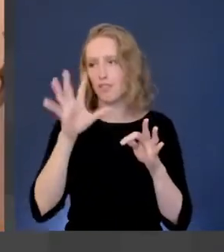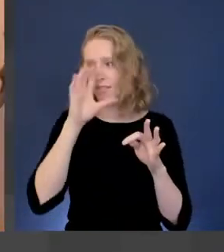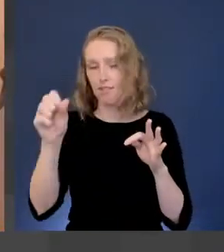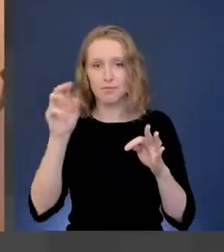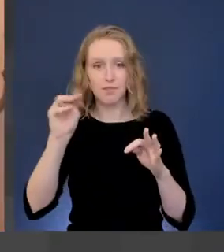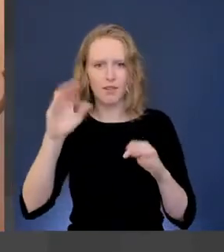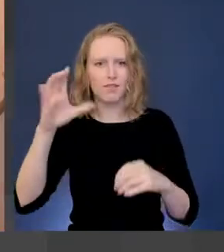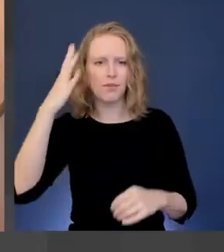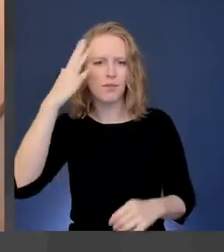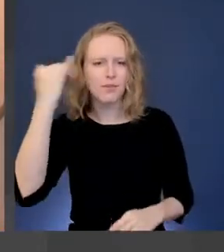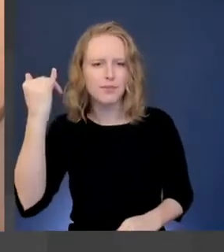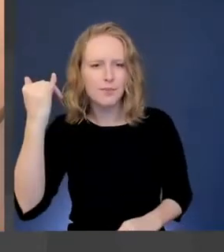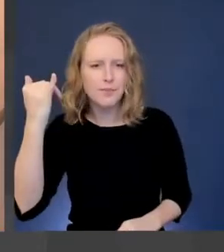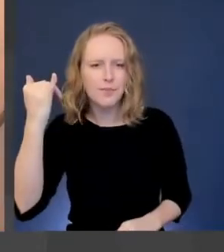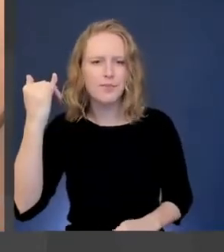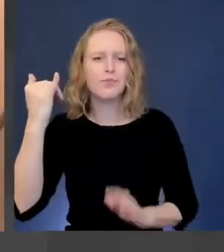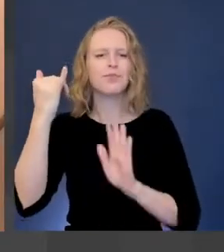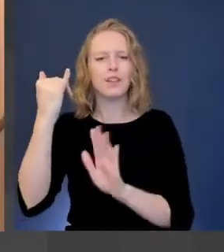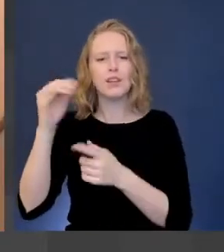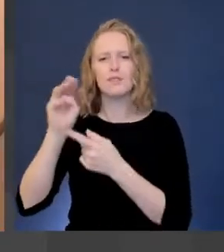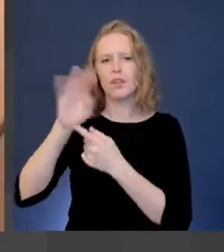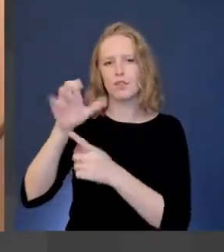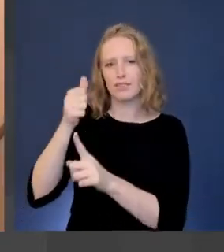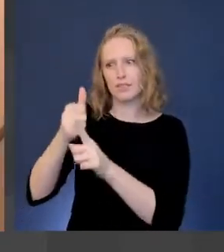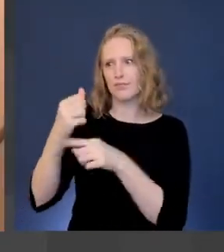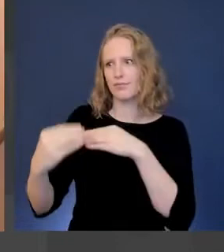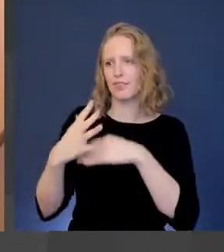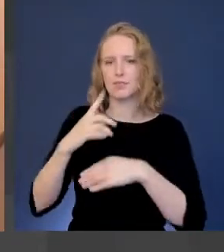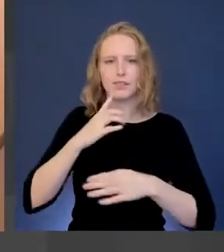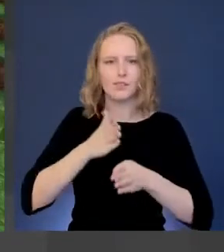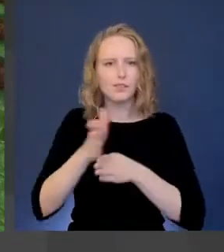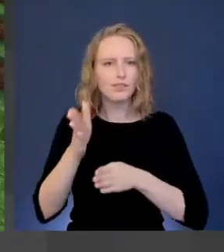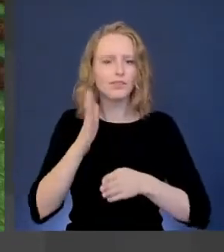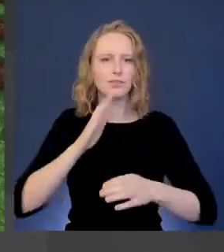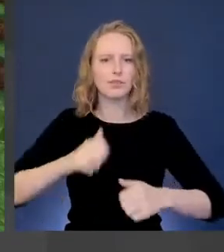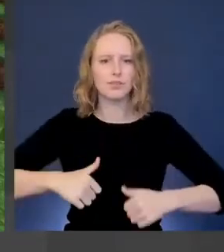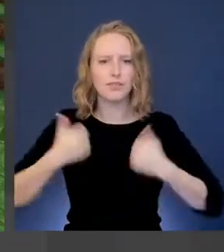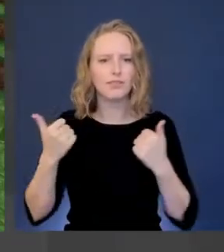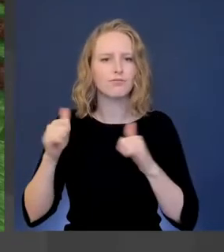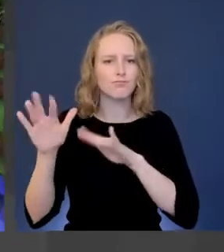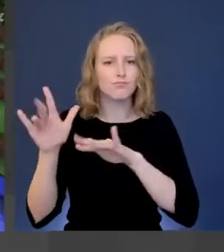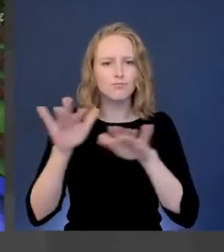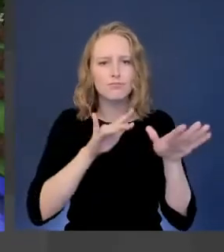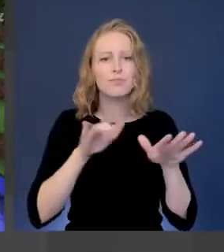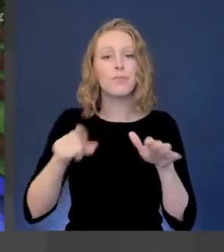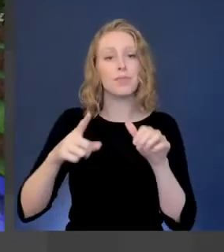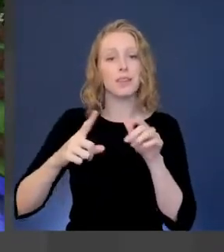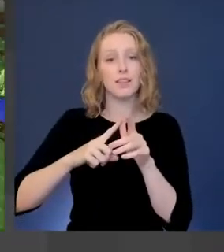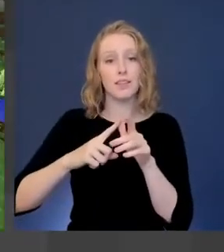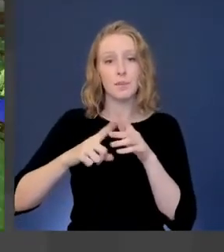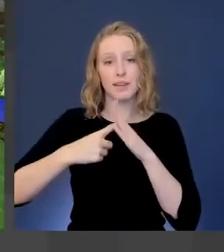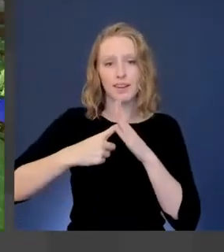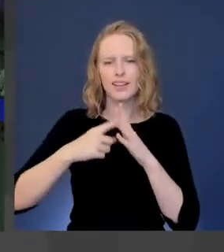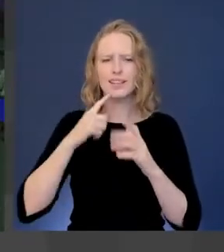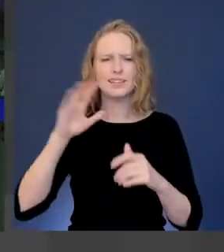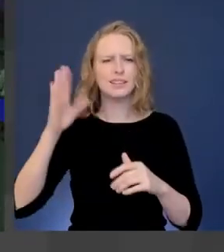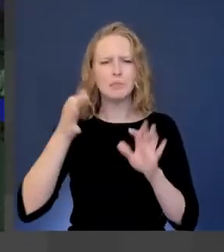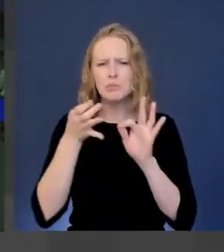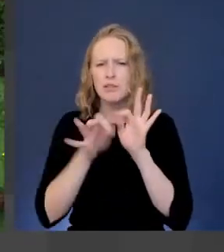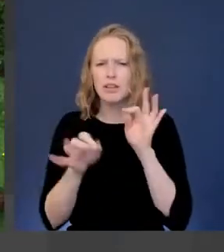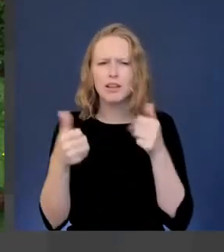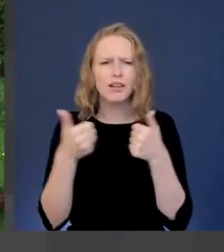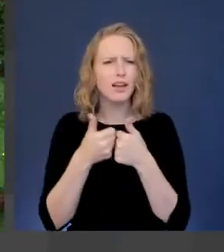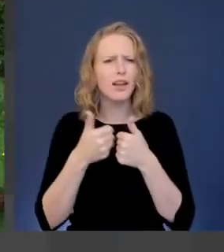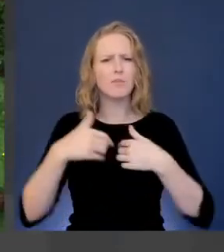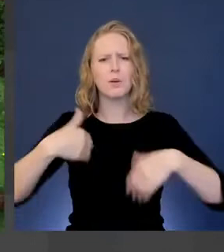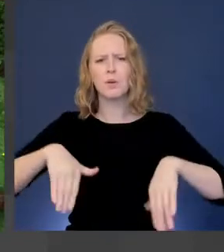Minecraft e como Minecraft influenciou absurdamente a minha carreira e a minha vida. Minecraft no começo era um jogo super simples, muito simples. Mas mesmo